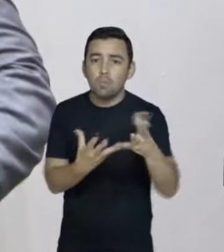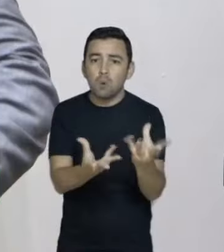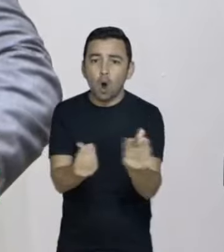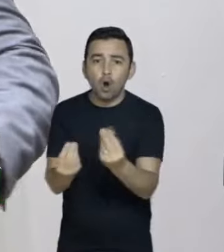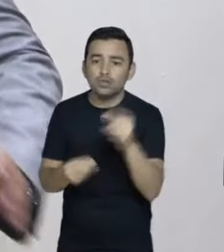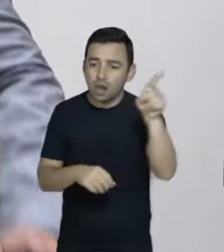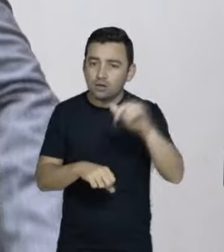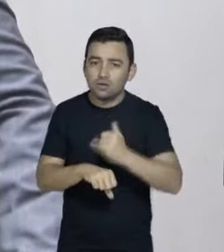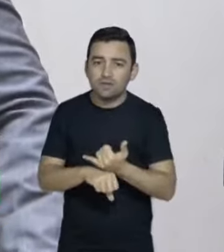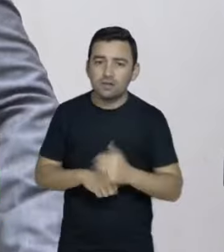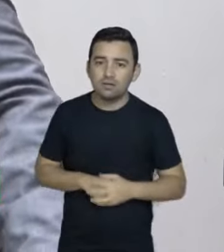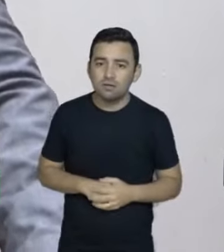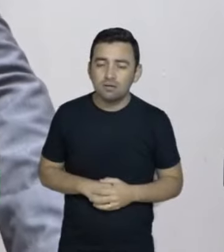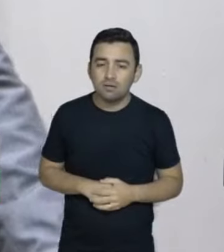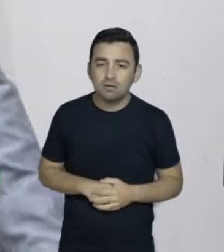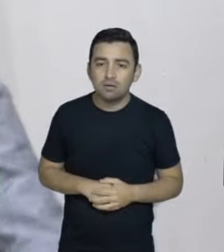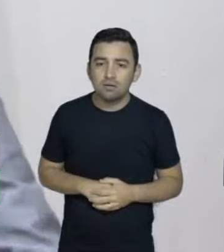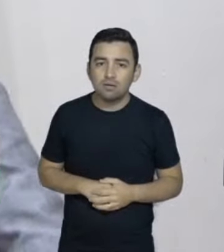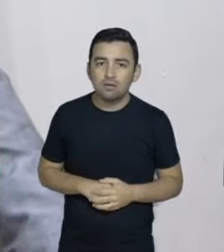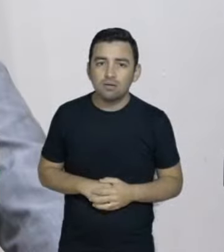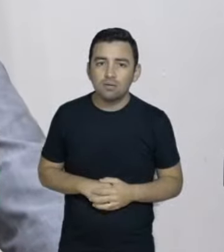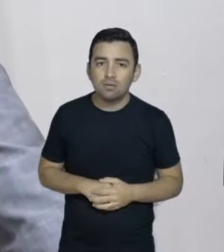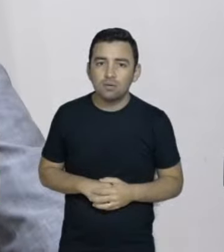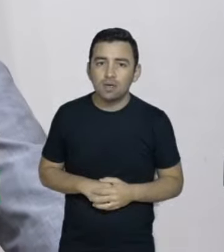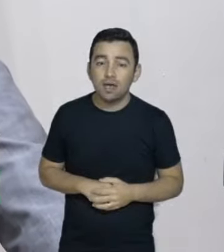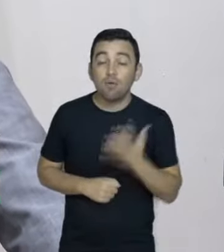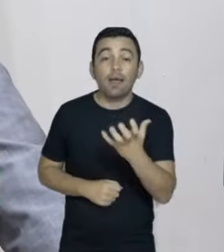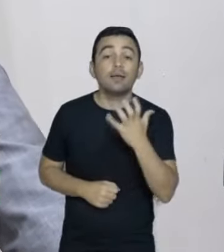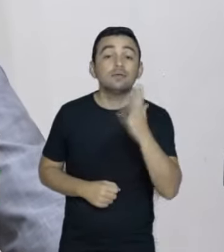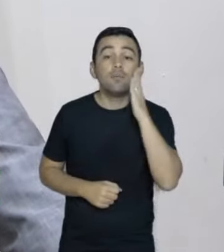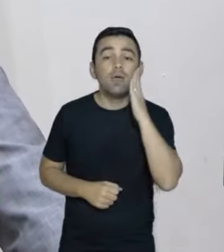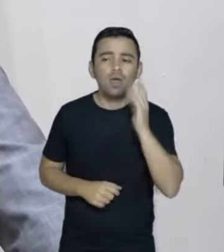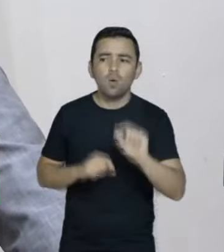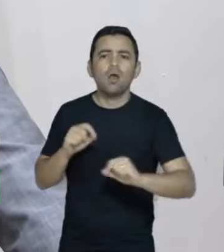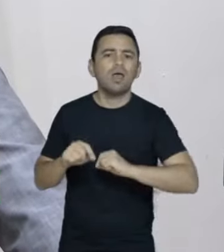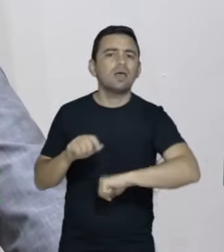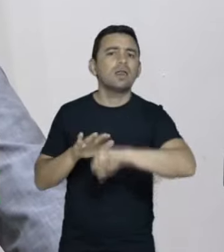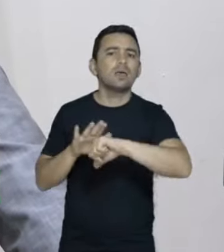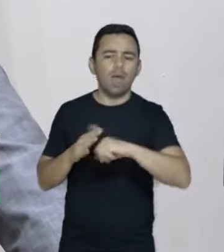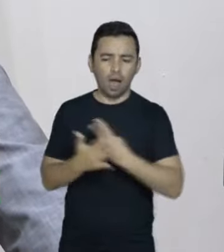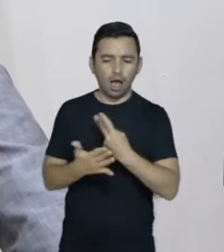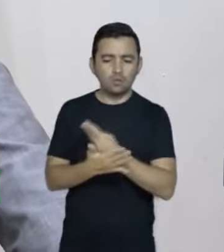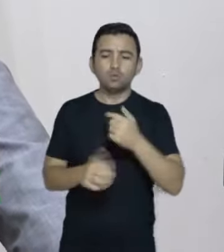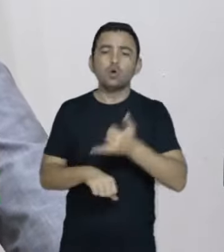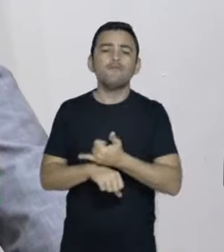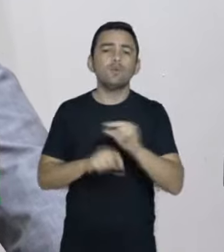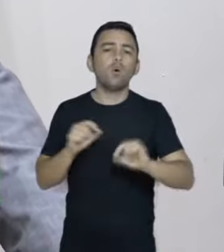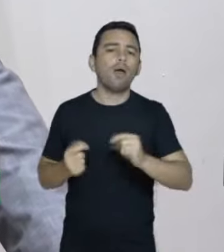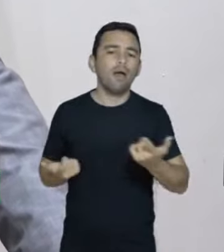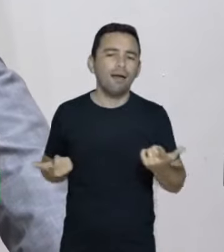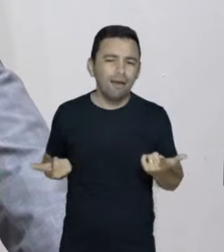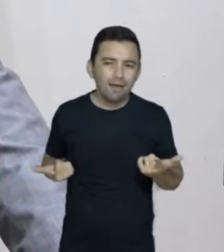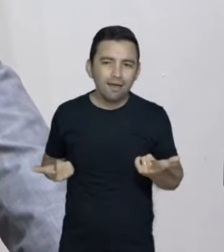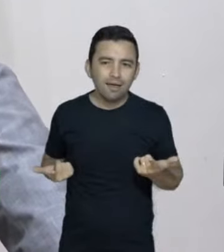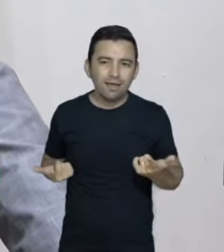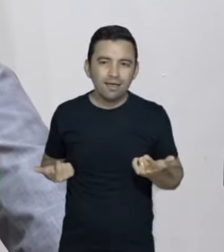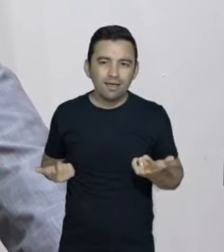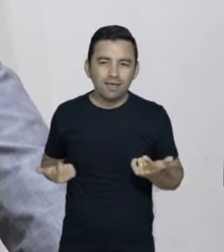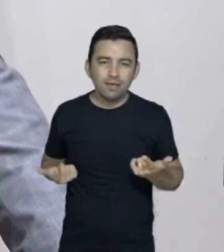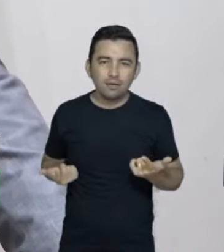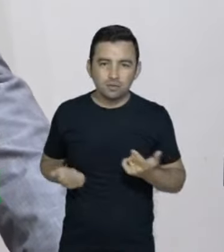está aí no Joinville. Eu quero saber que crime que nós cometemos para estar podendo dividir com